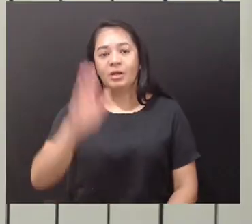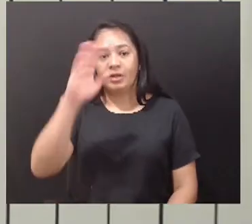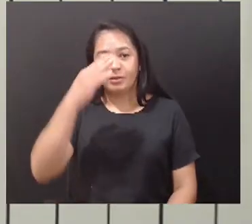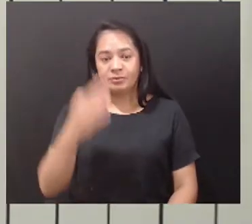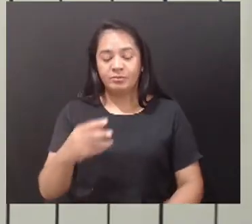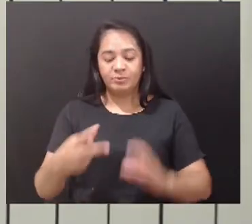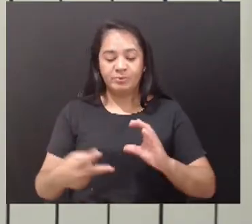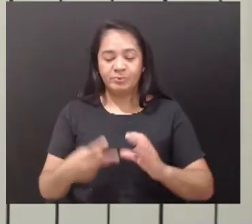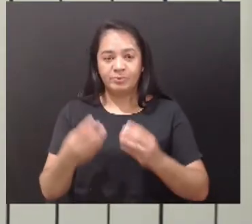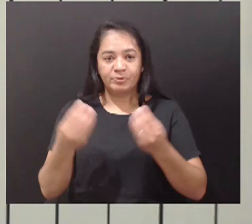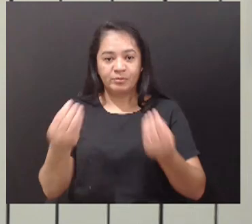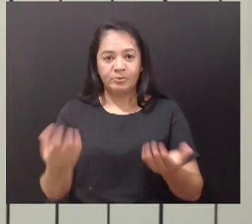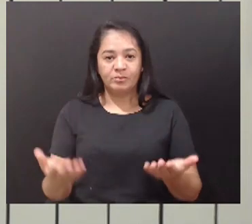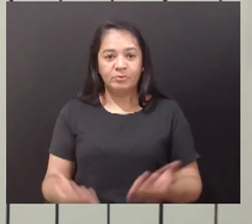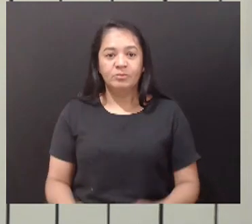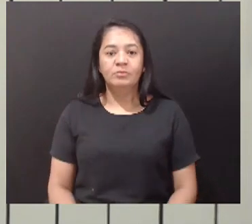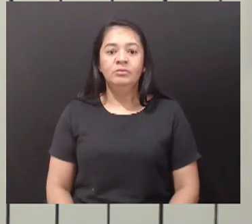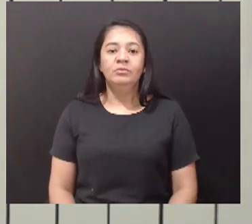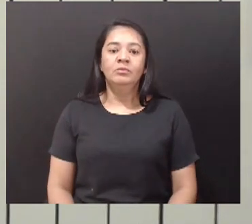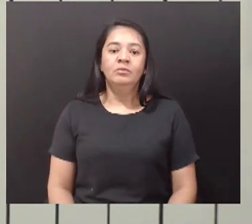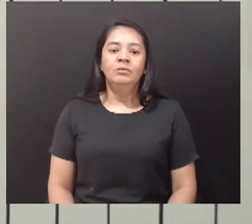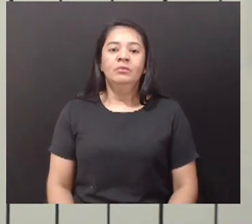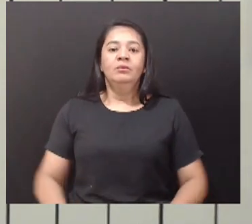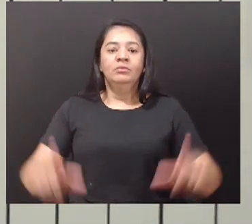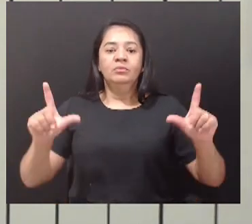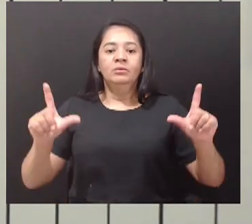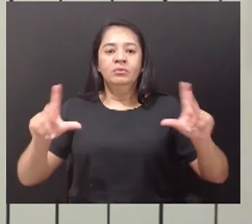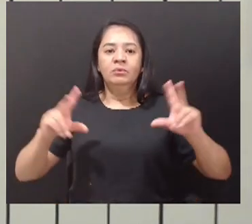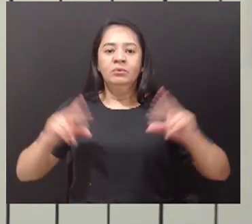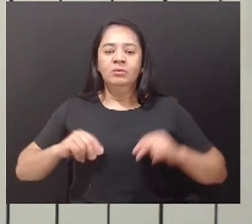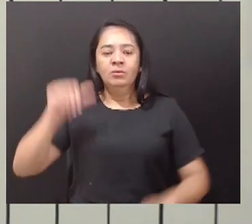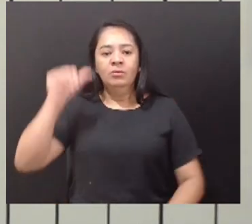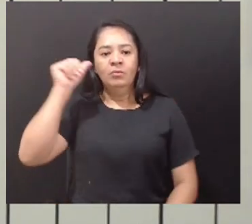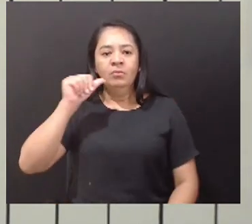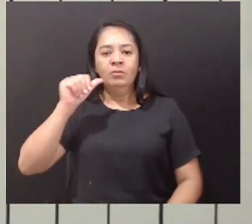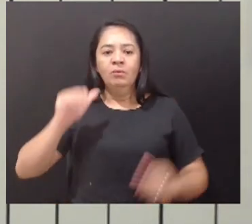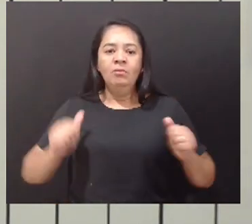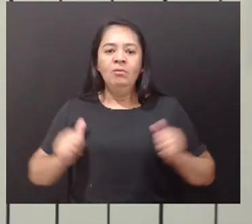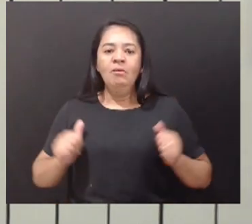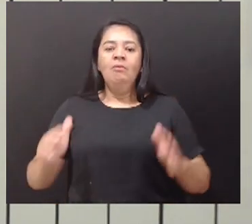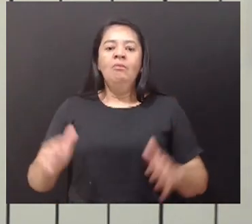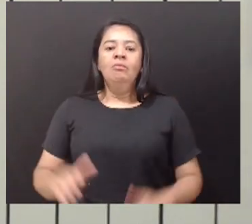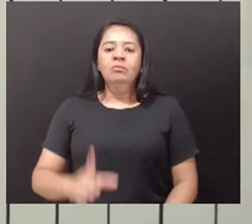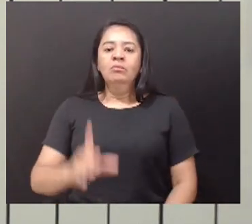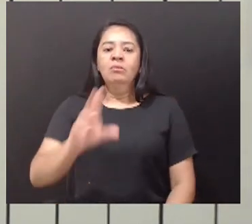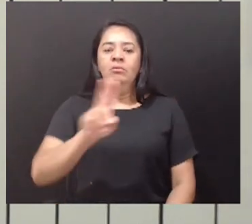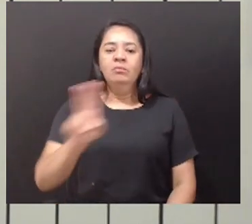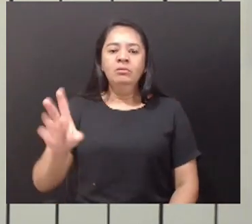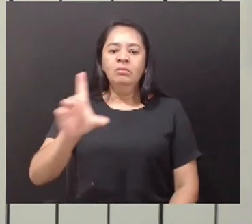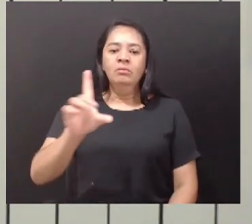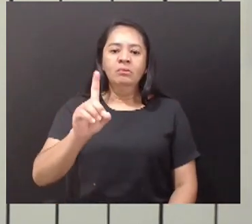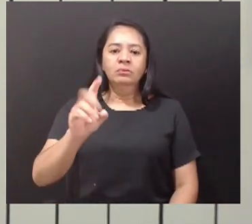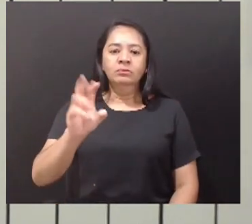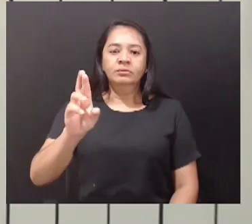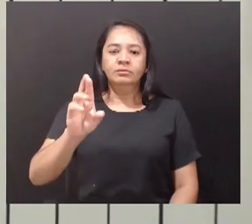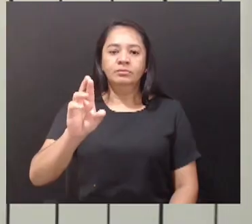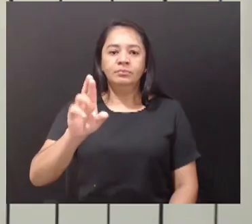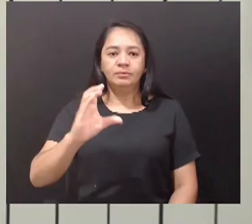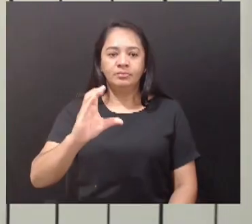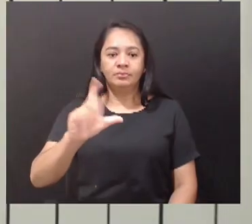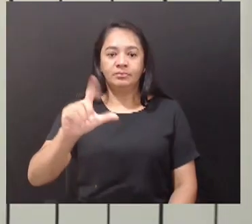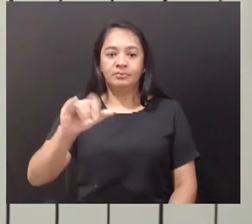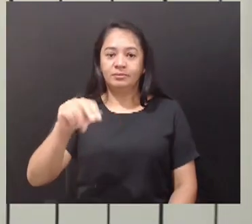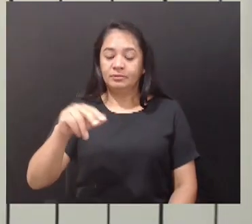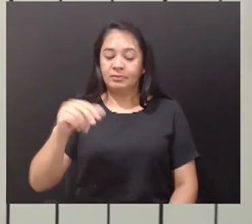Uma delas é o Diploma de Mérito Mulher de Ação, Dorcelina de Oliveira Folador, que é entregue a mulheres que tenham